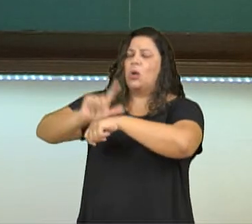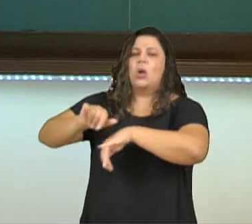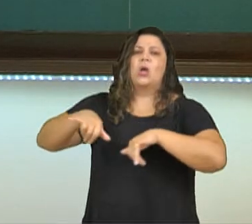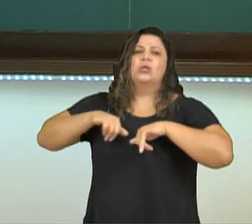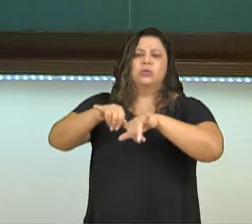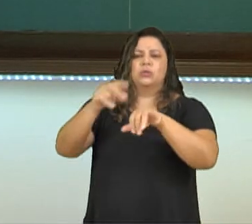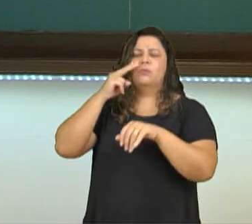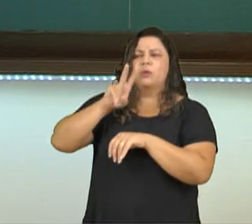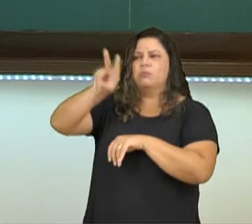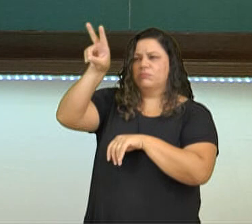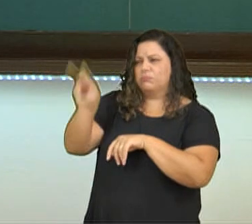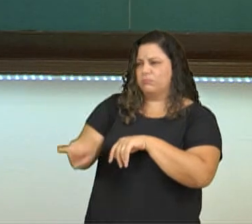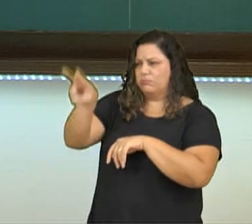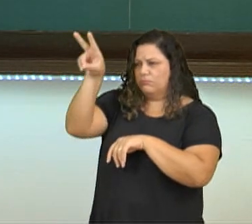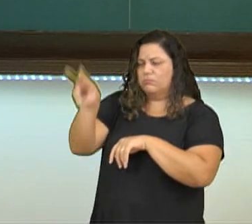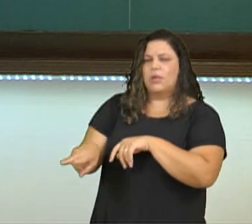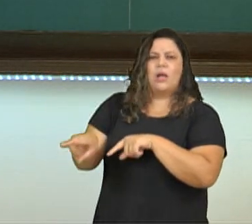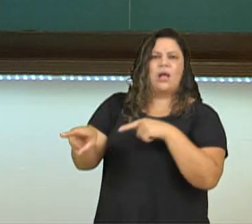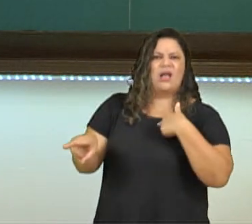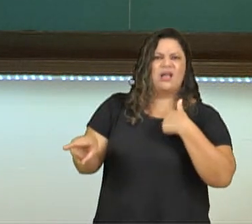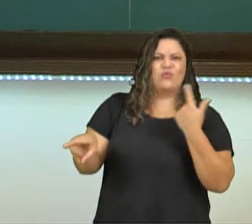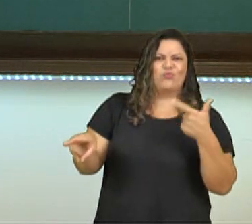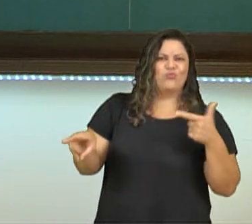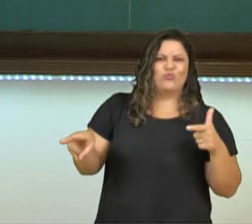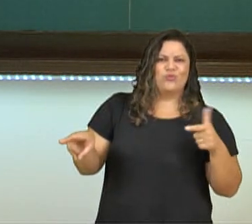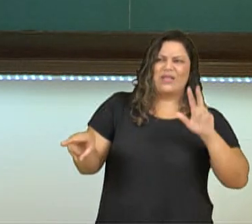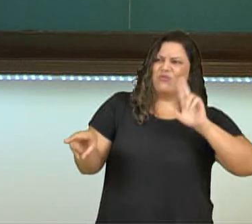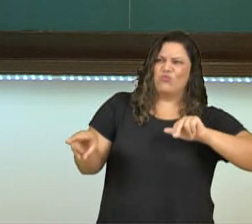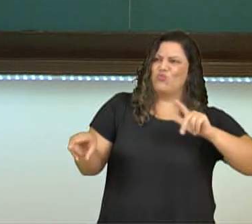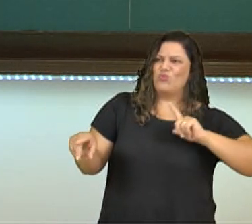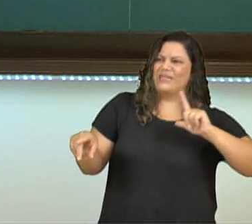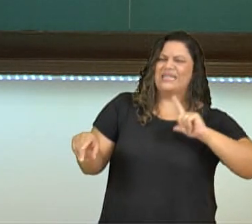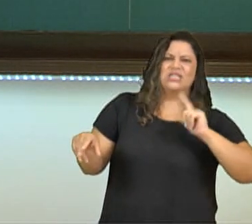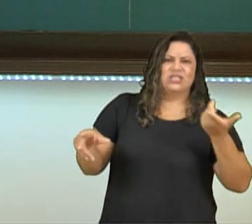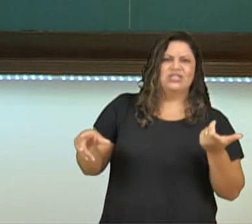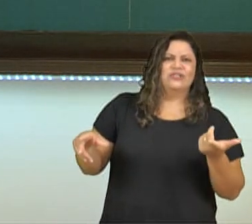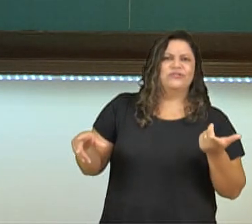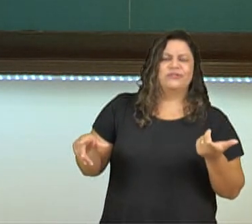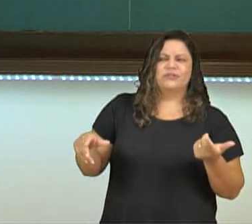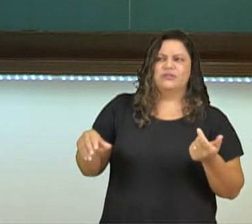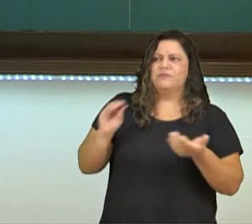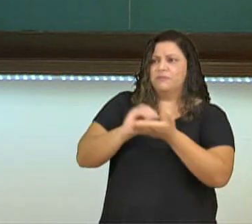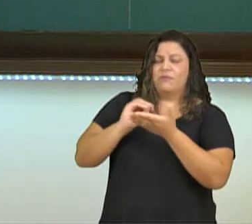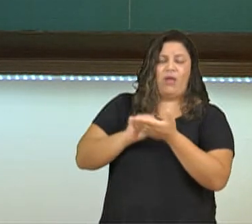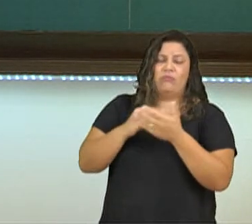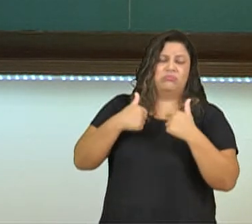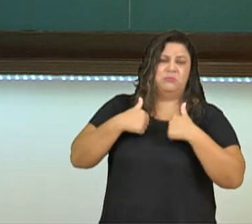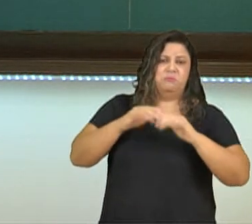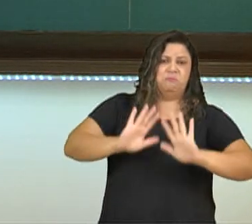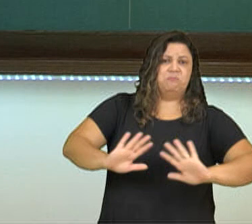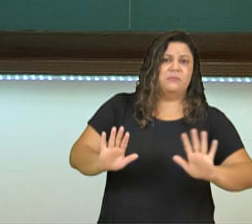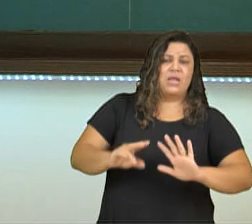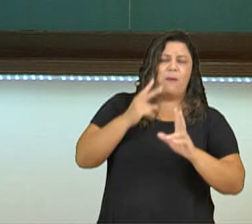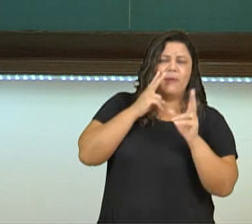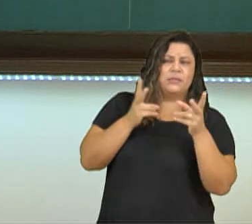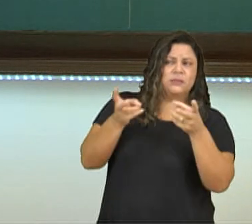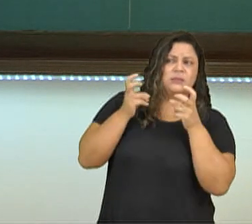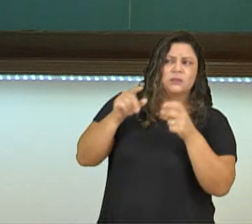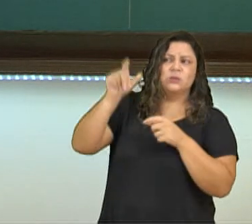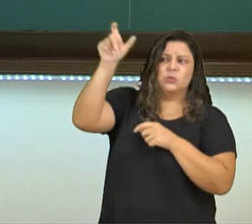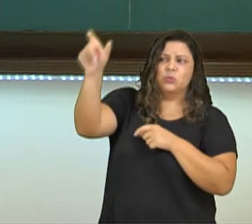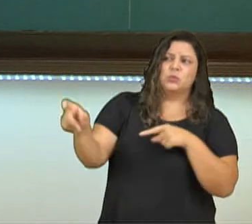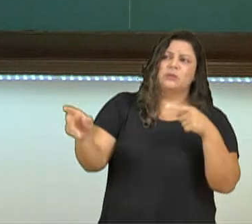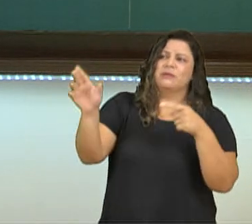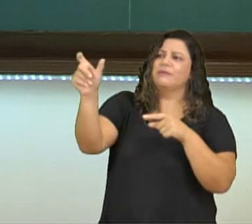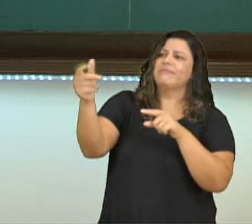olhou para uma coisa que você não tinha, que você nunca teve aquele objeto e nunca te fez falta? E quando você olhou para aquele objeto, você